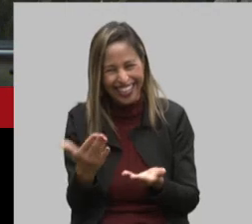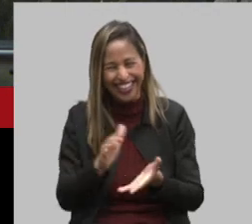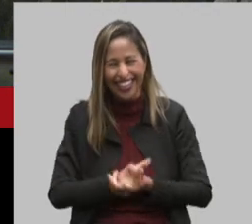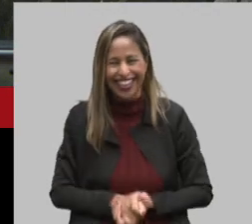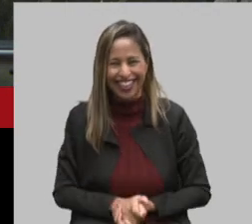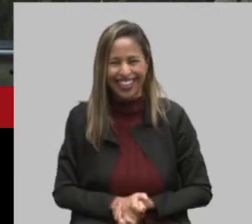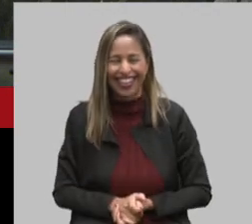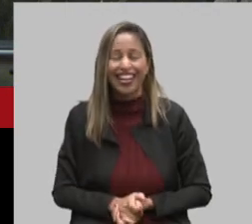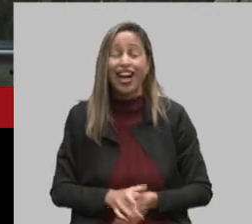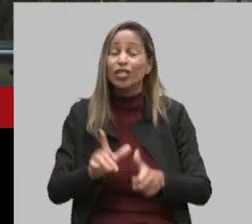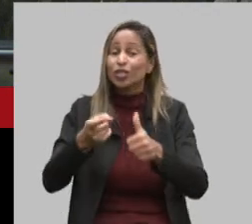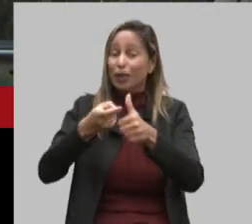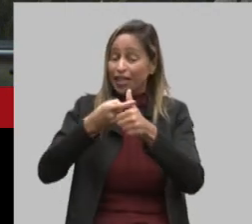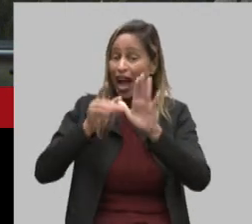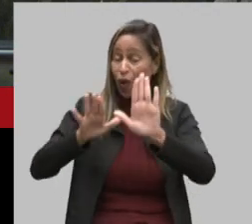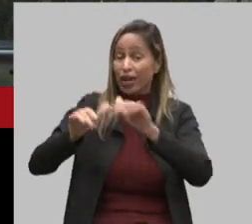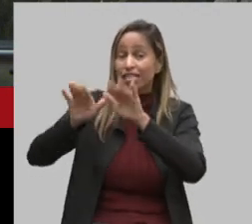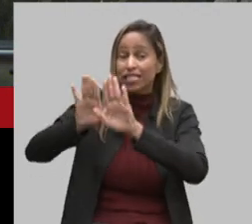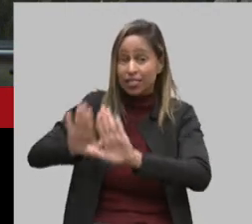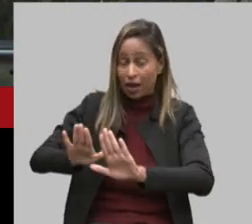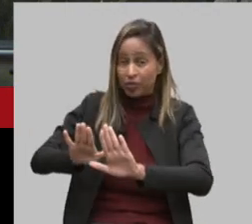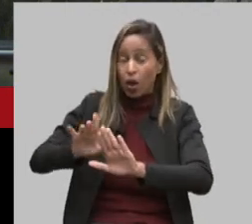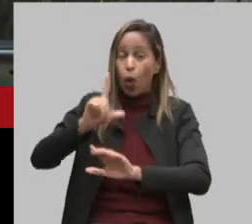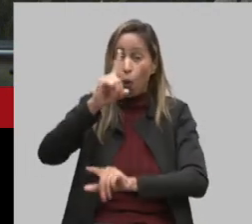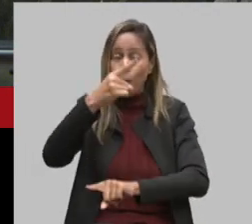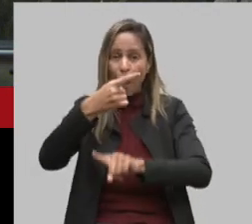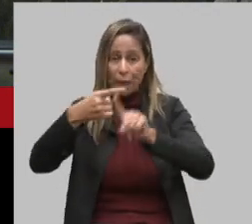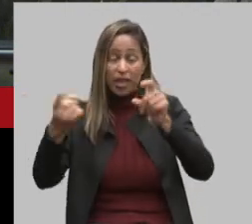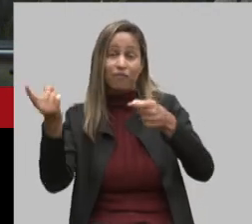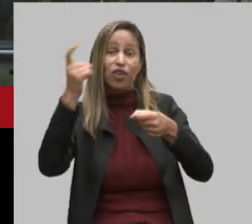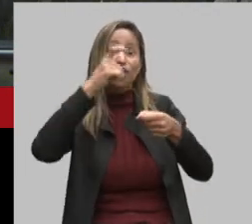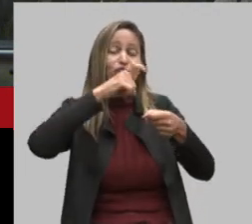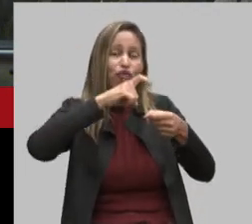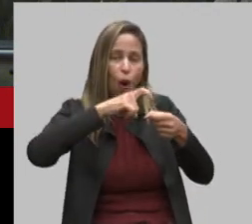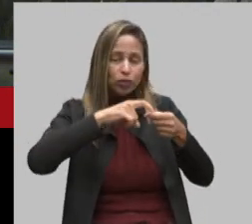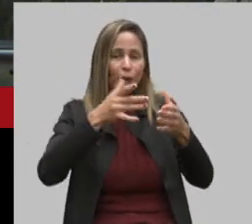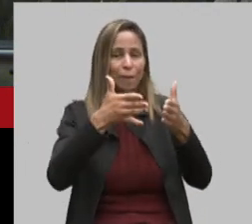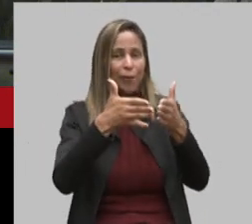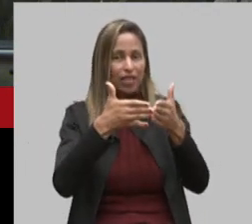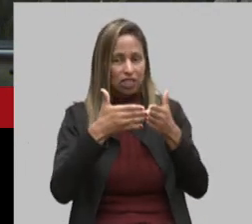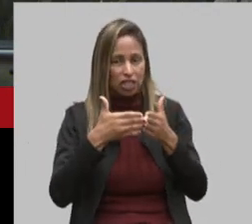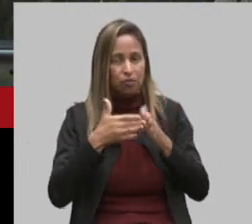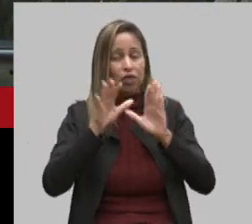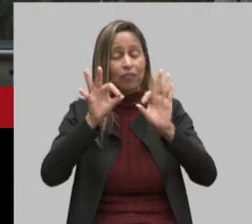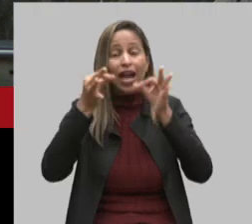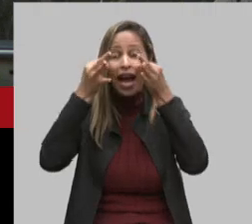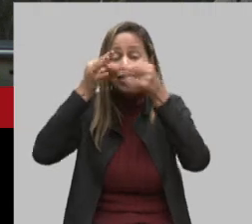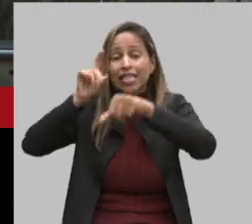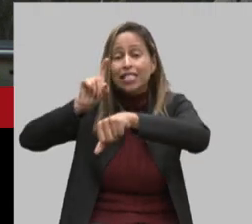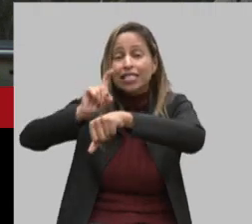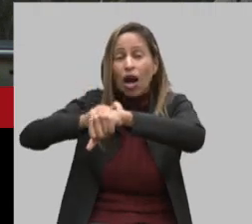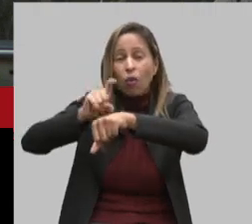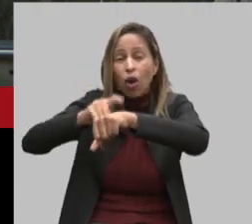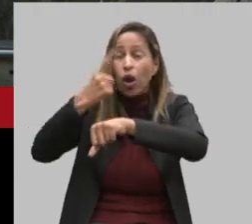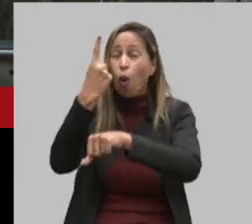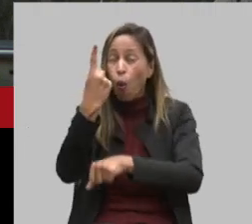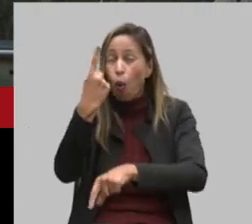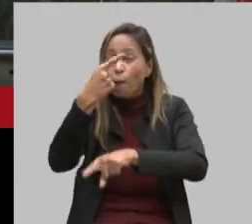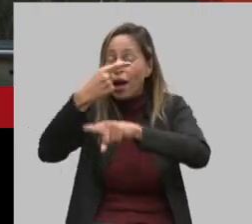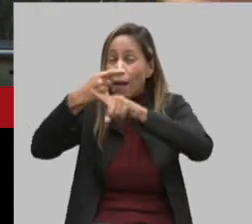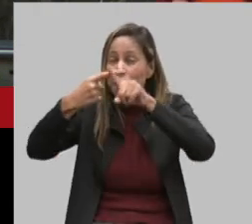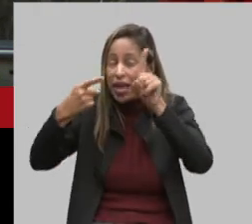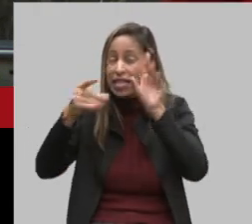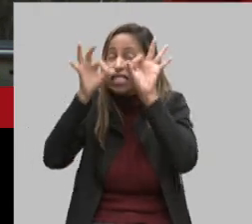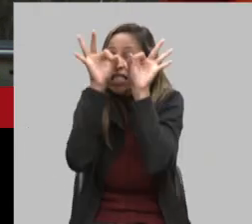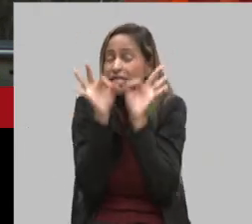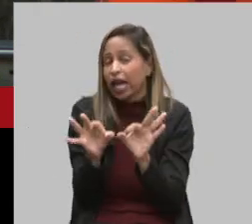trabalhos agora e nós retornaremos à 1:30 da tarde pedimos para que vocês se atentem ao horário estejam aqui exatamente às 13:30